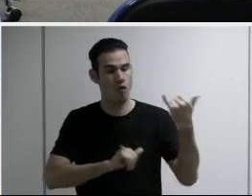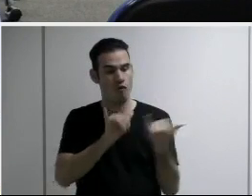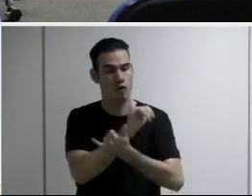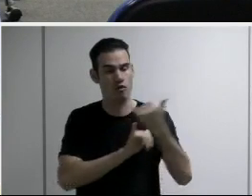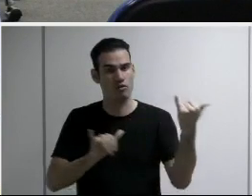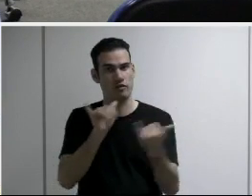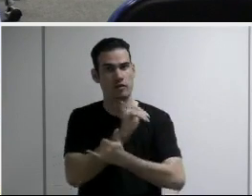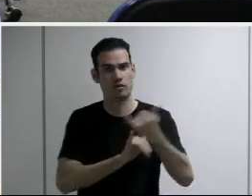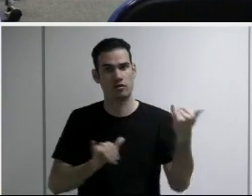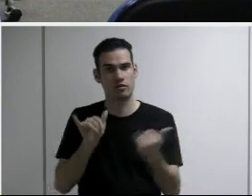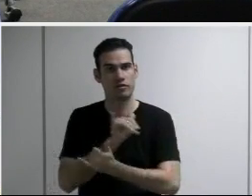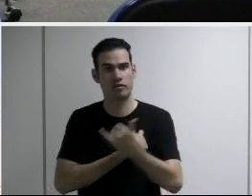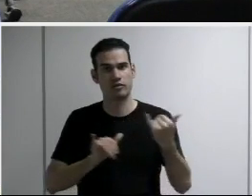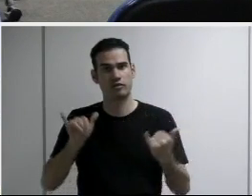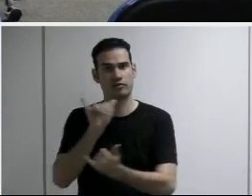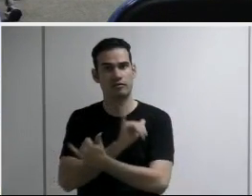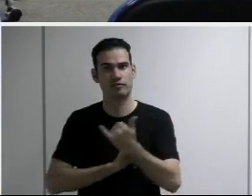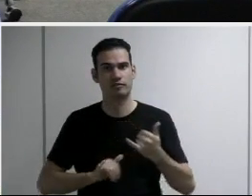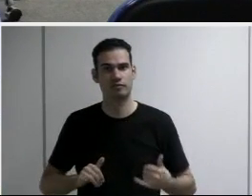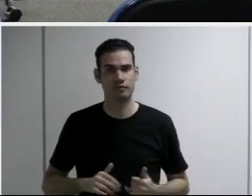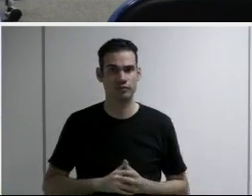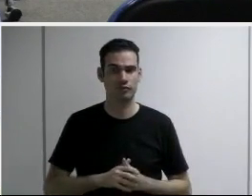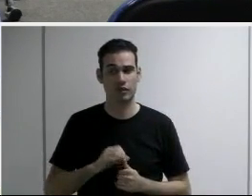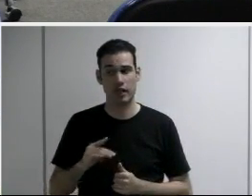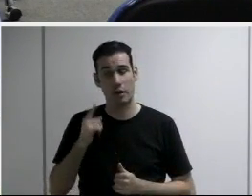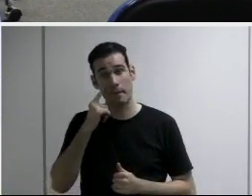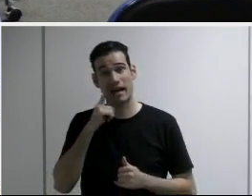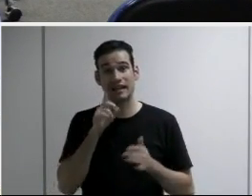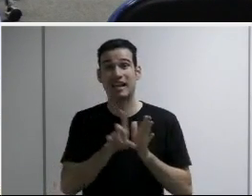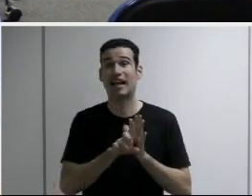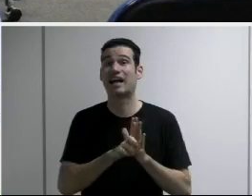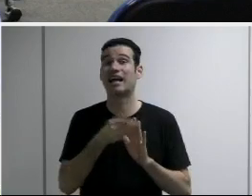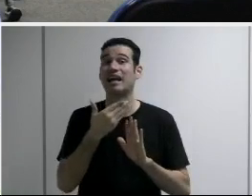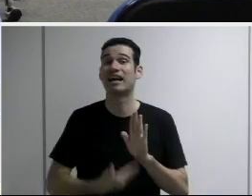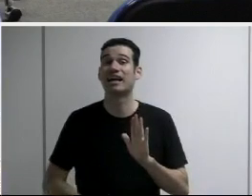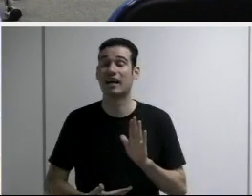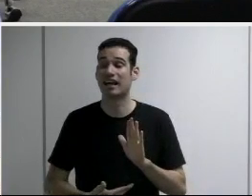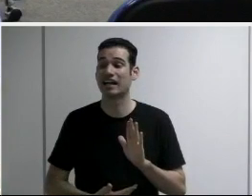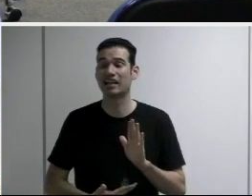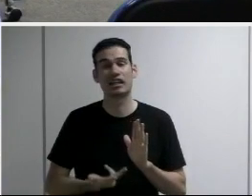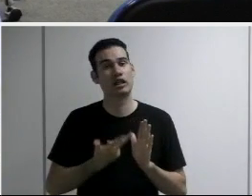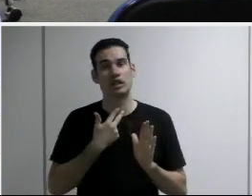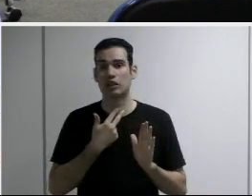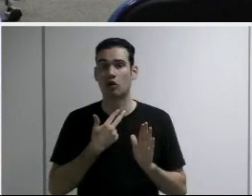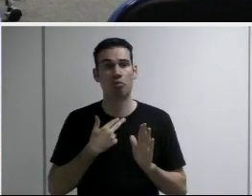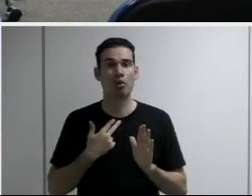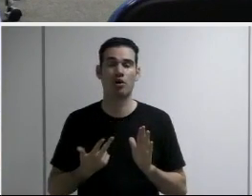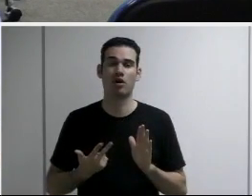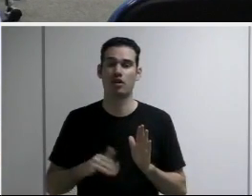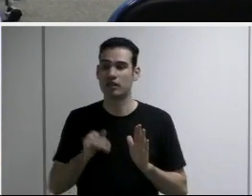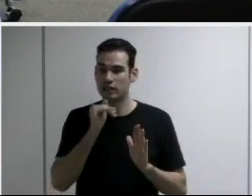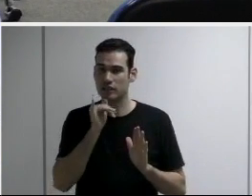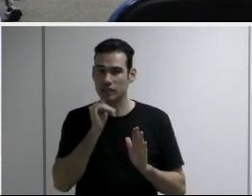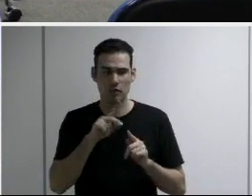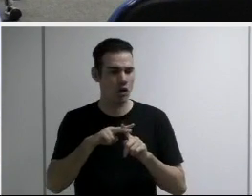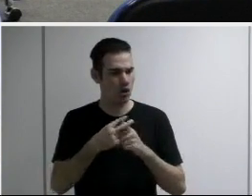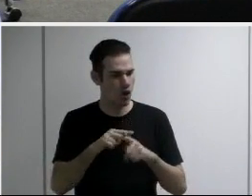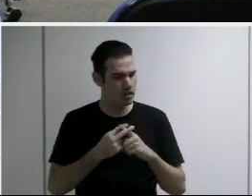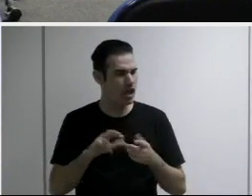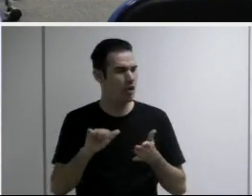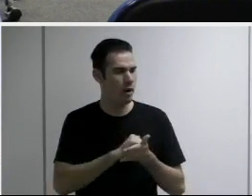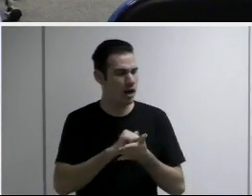acrescentado. Por definição, isso viola o direito que qualquer titular de dados tem em relação a exigir correção, apagamento,